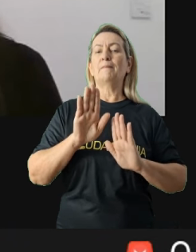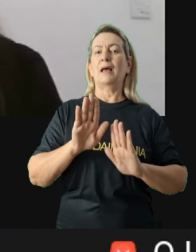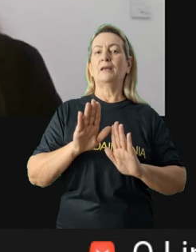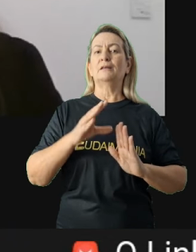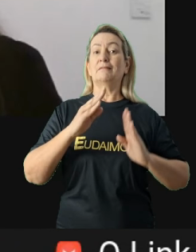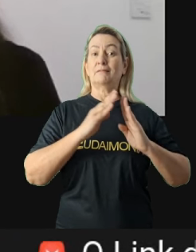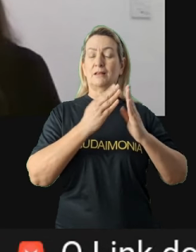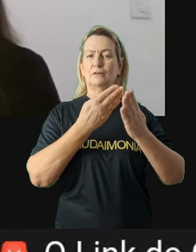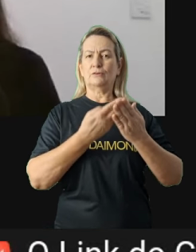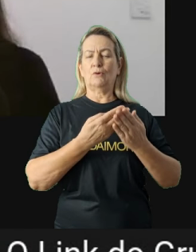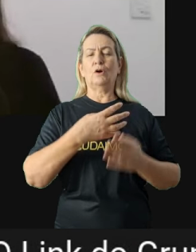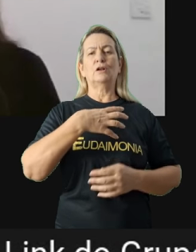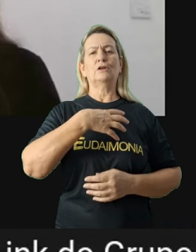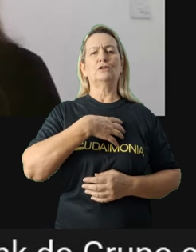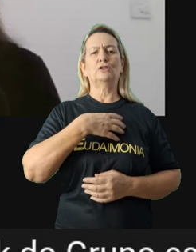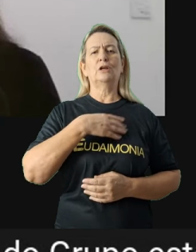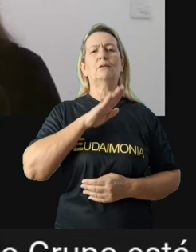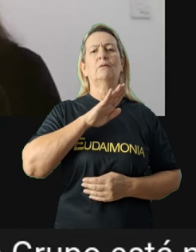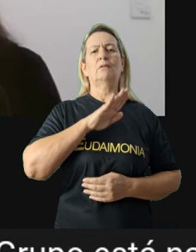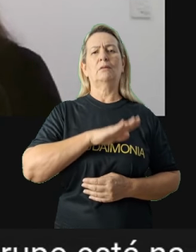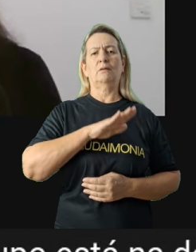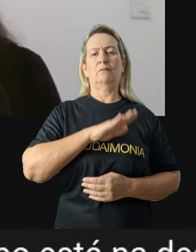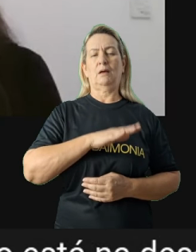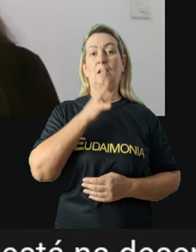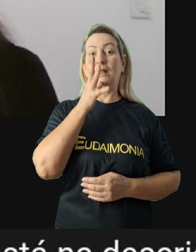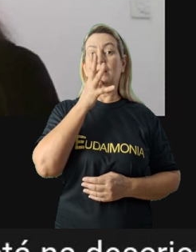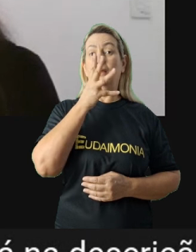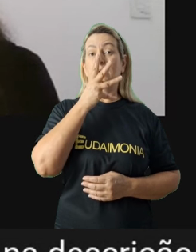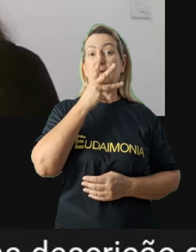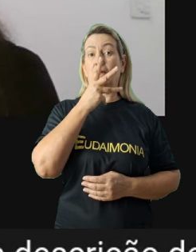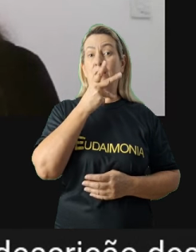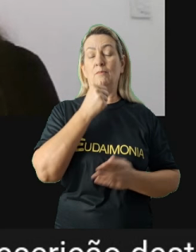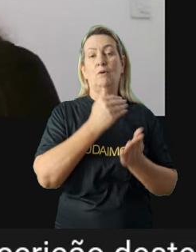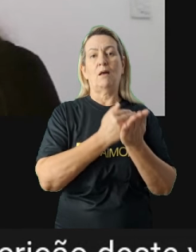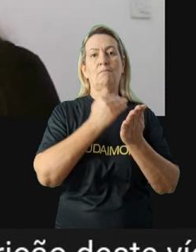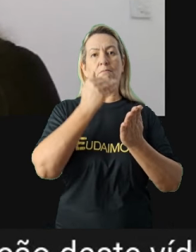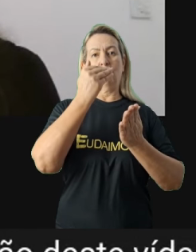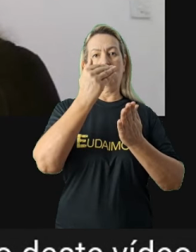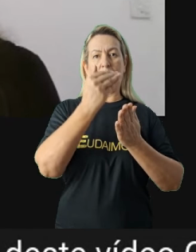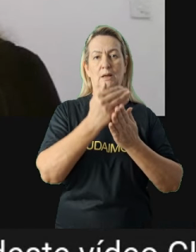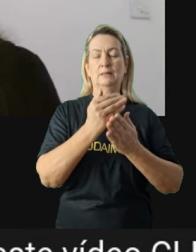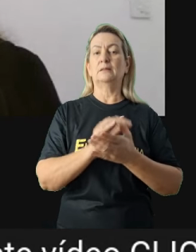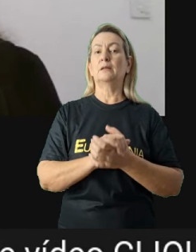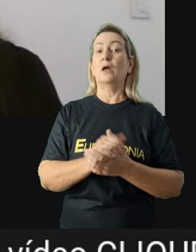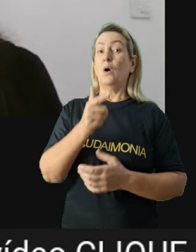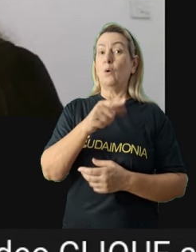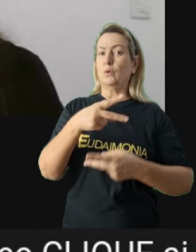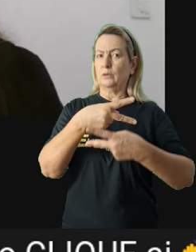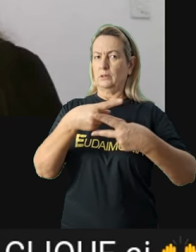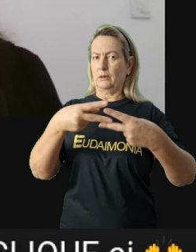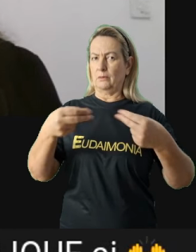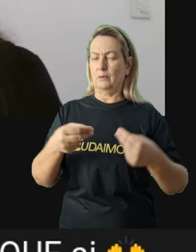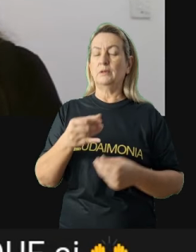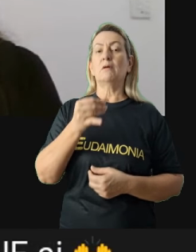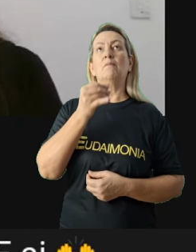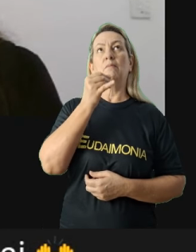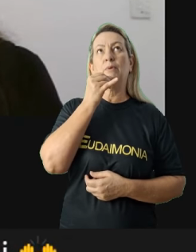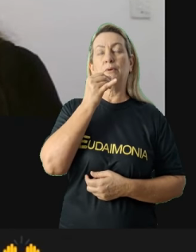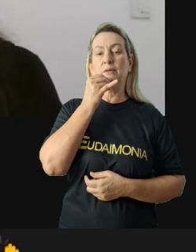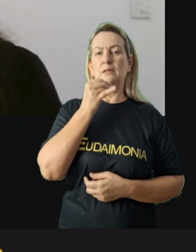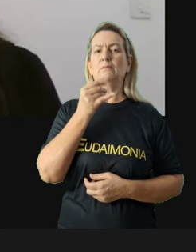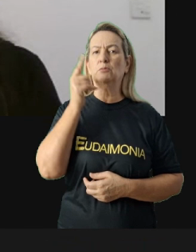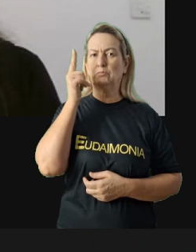incrementada e acrescentada, mas eu acho que de uma maneira mais lenta nas escolas, sabe? E uma outra coisa que é importante a gente pensar é que, por